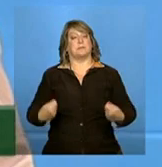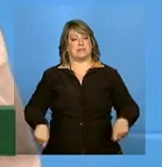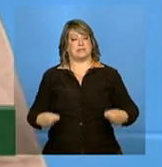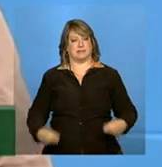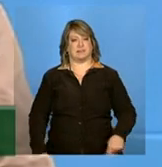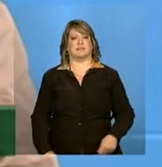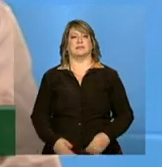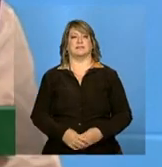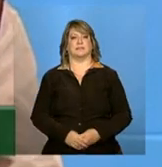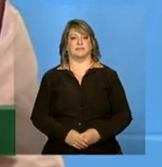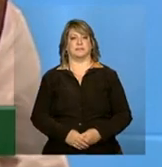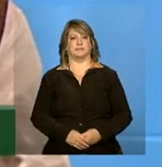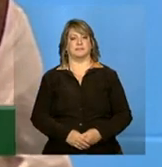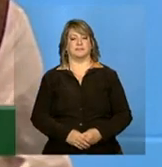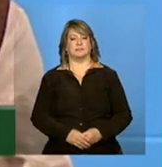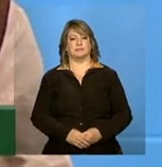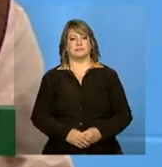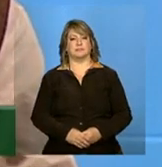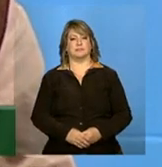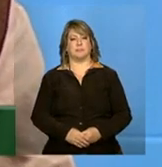necessária.